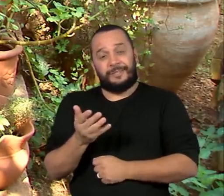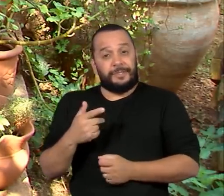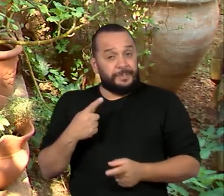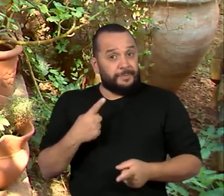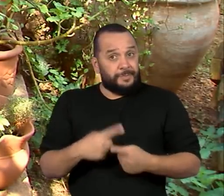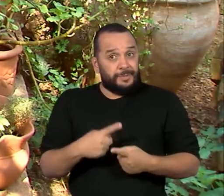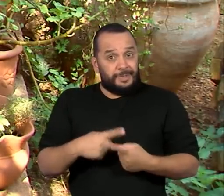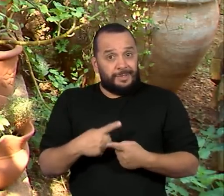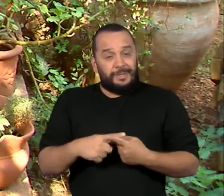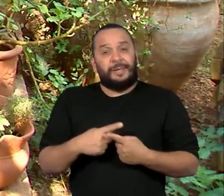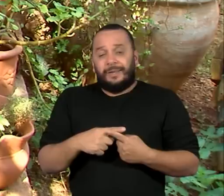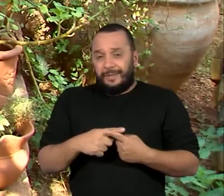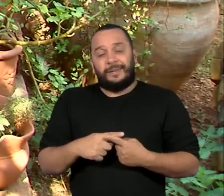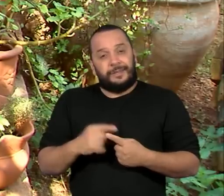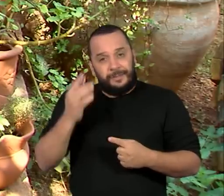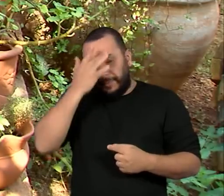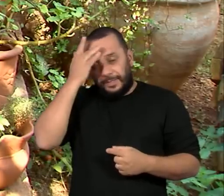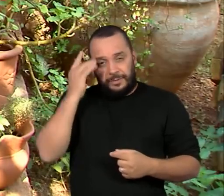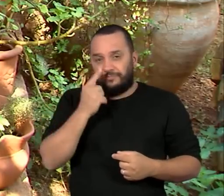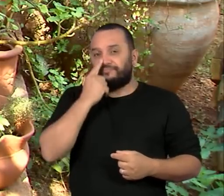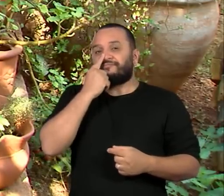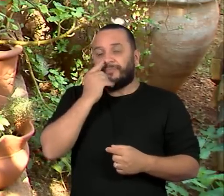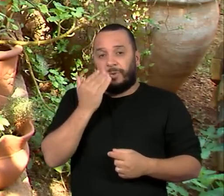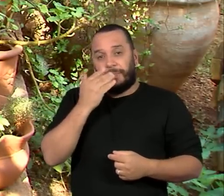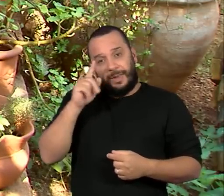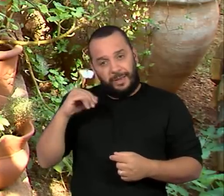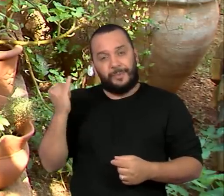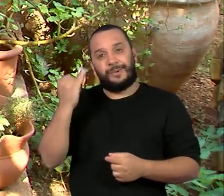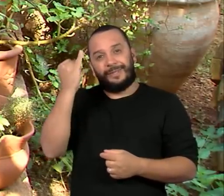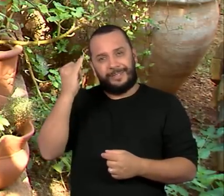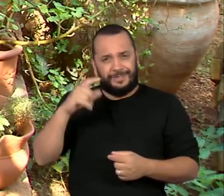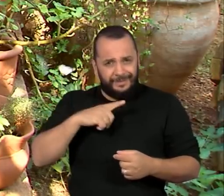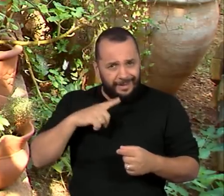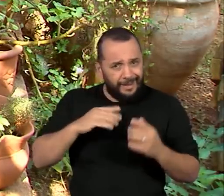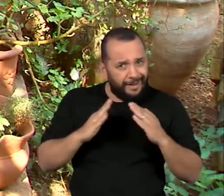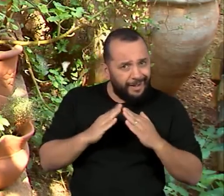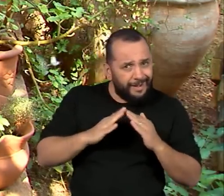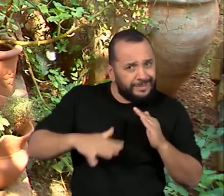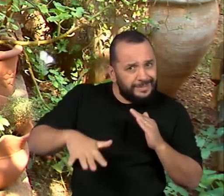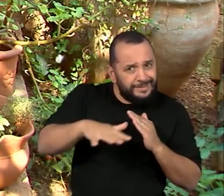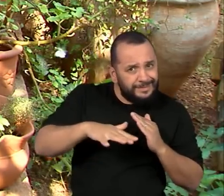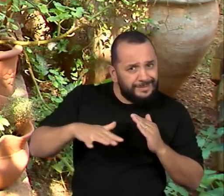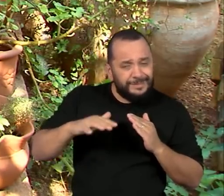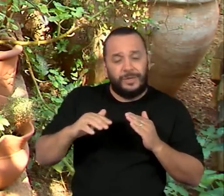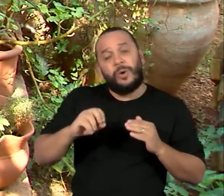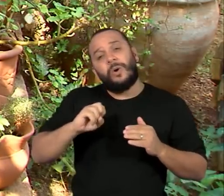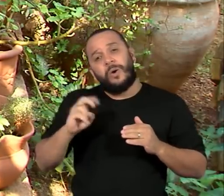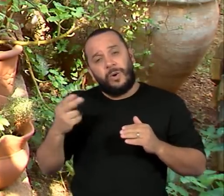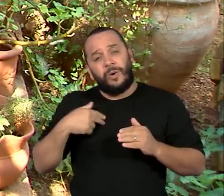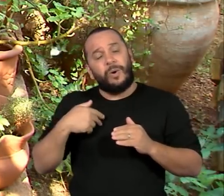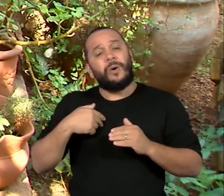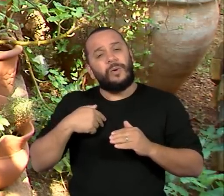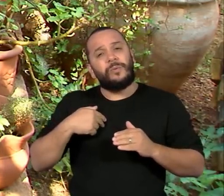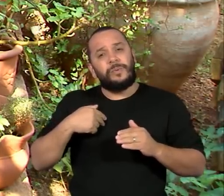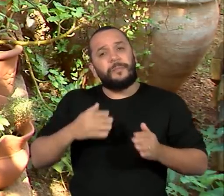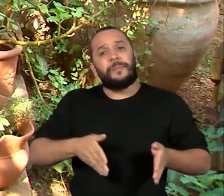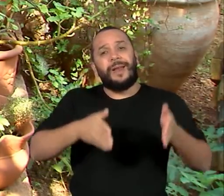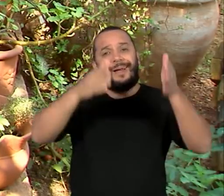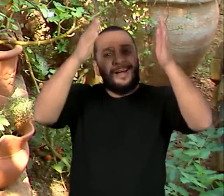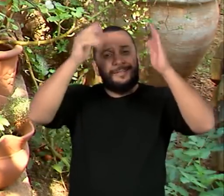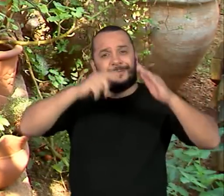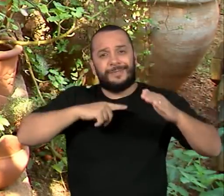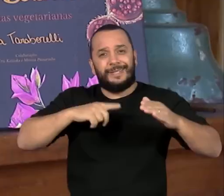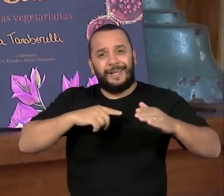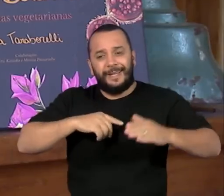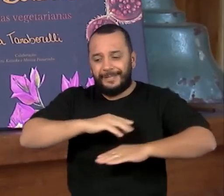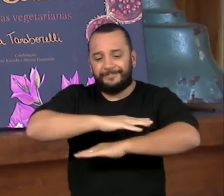também com o alimento é muito importante. E para quem tem, né, um pequeno espaço ou até uma varanda de apartamento, a gente consegue